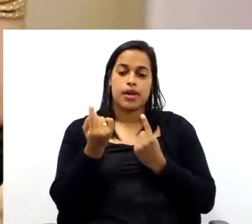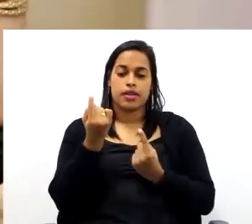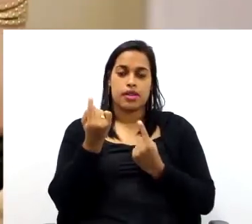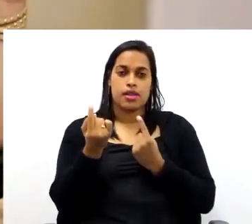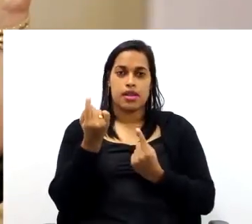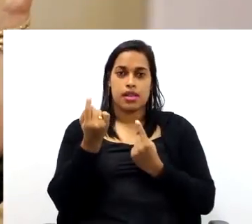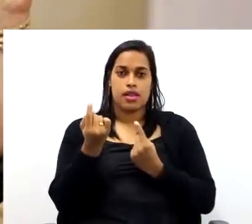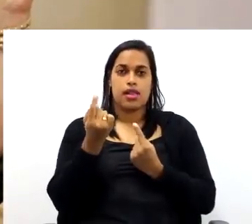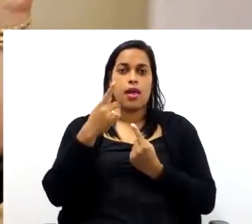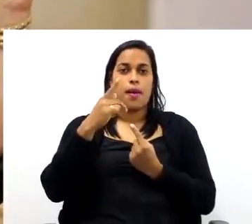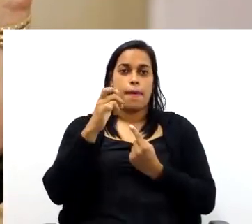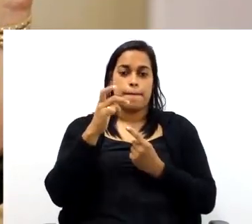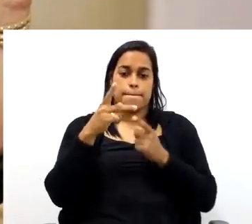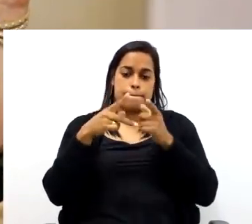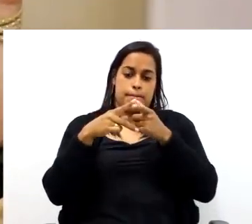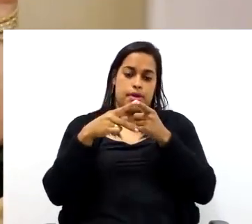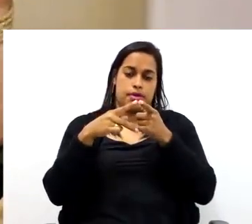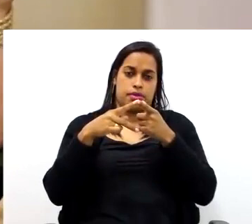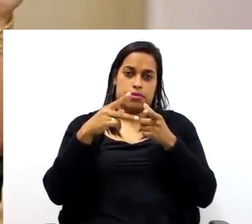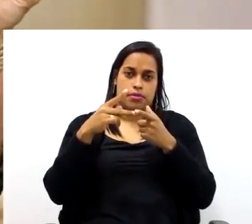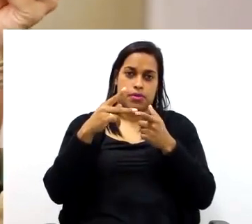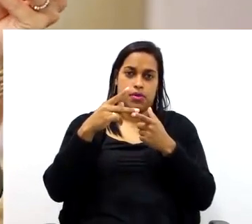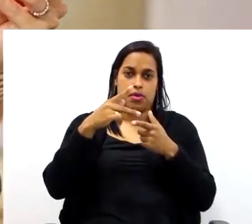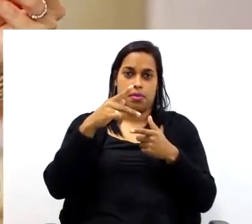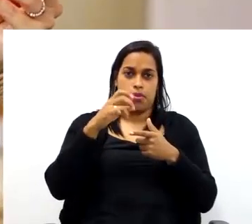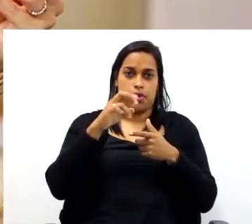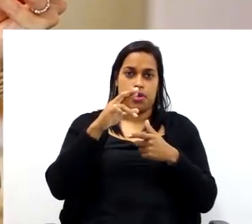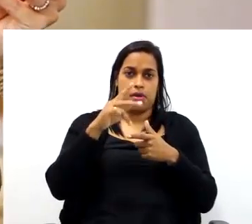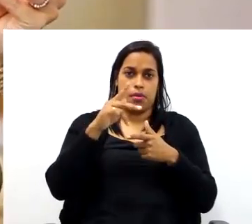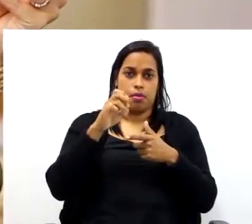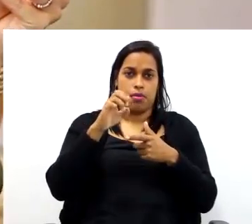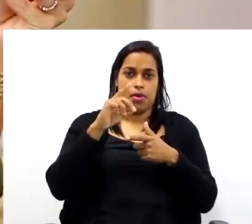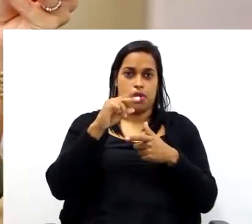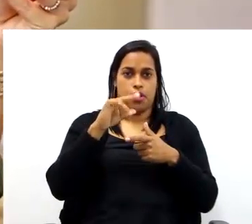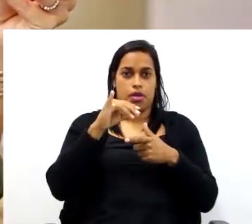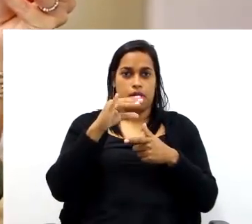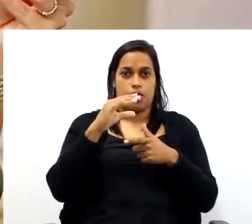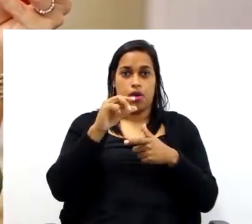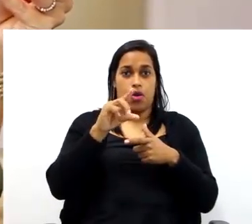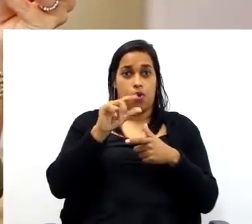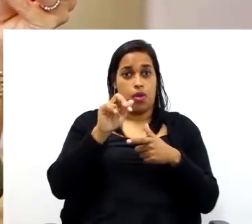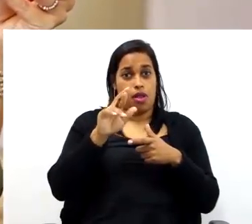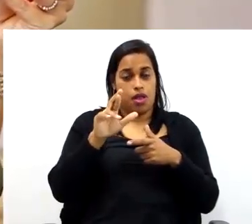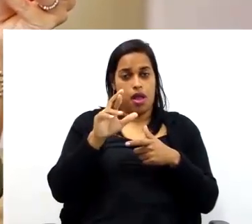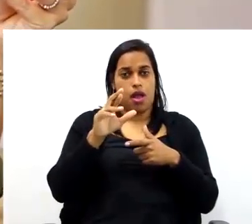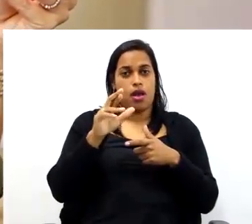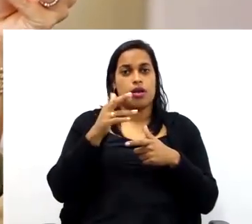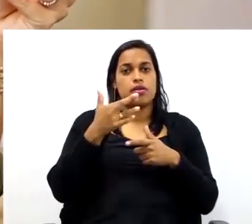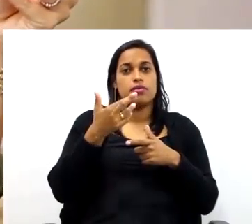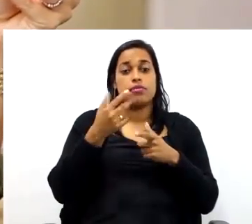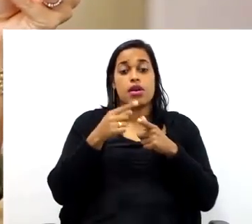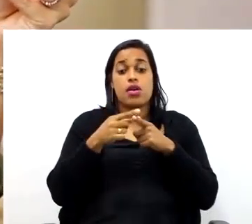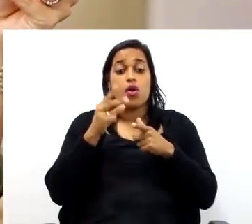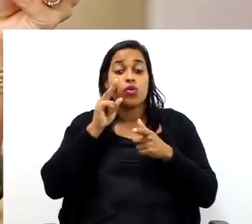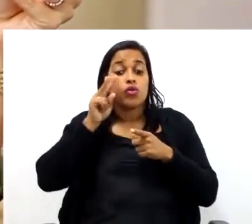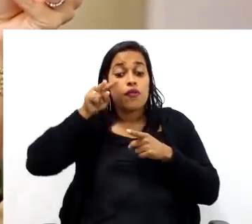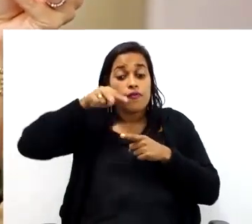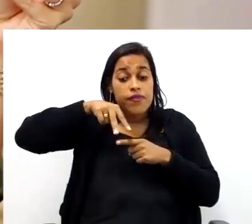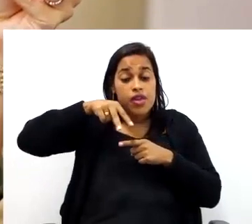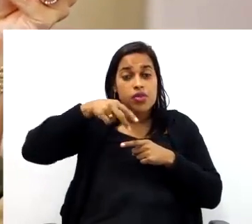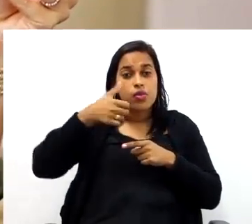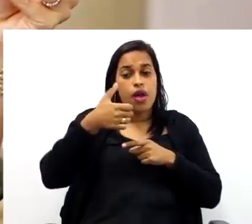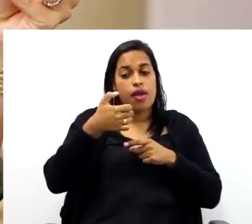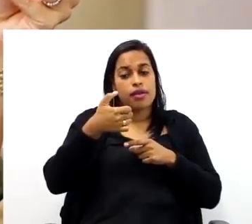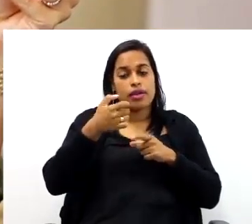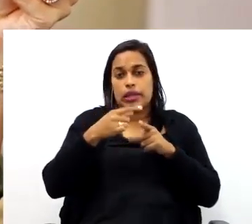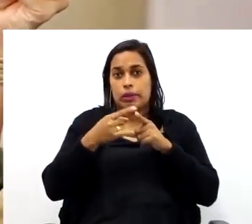Paralela, perpendicular e oblíqua. Eu estou vendo a caneta, mas eu não estou vendo a caneta em